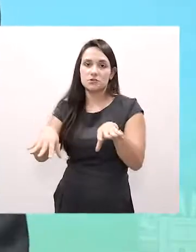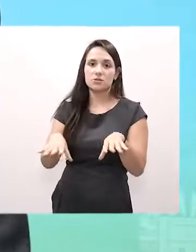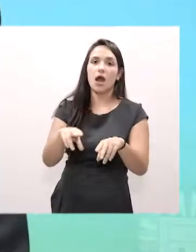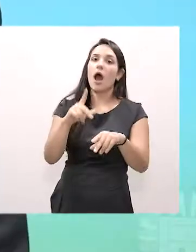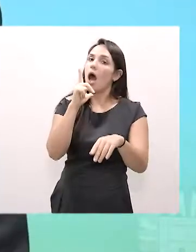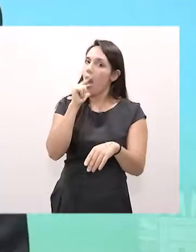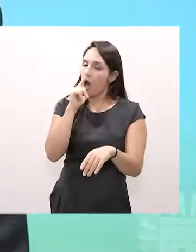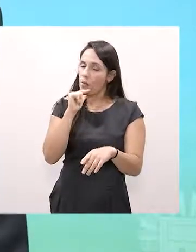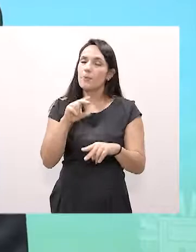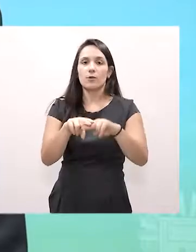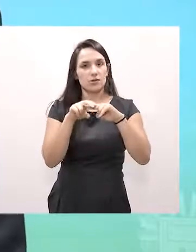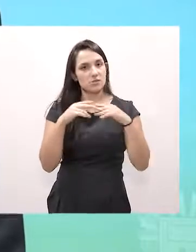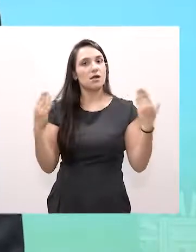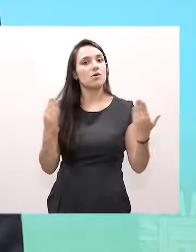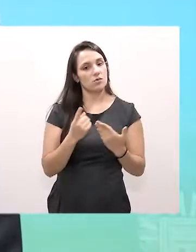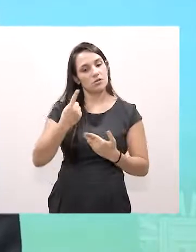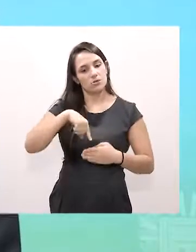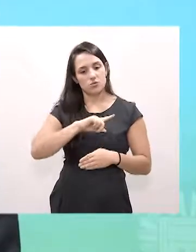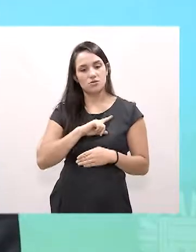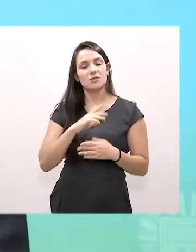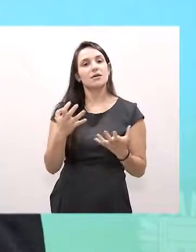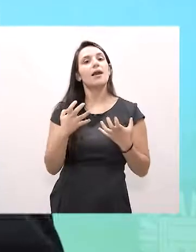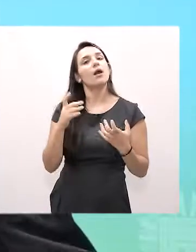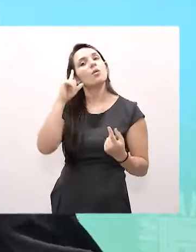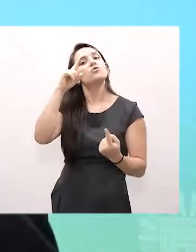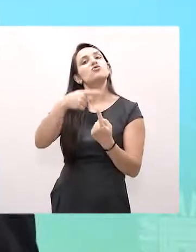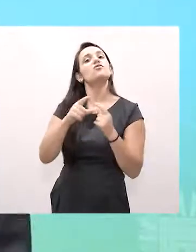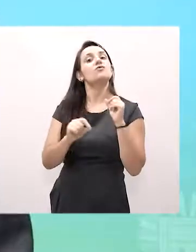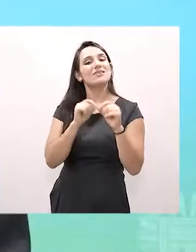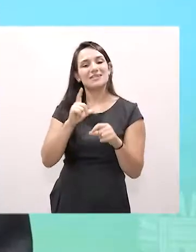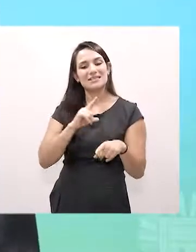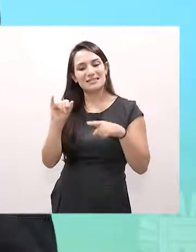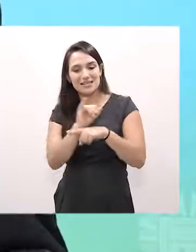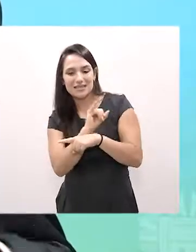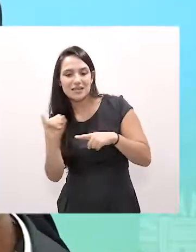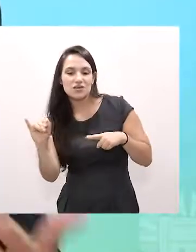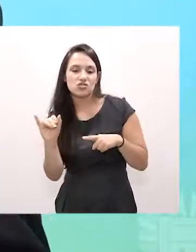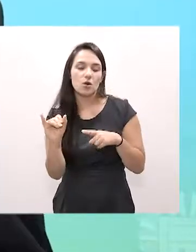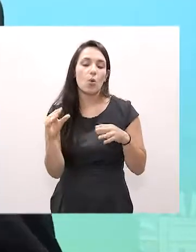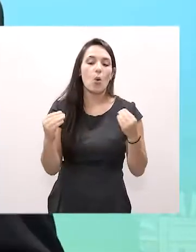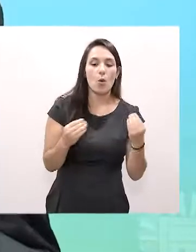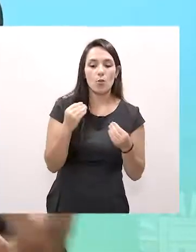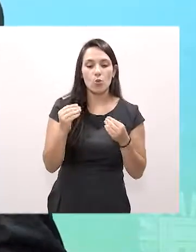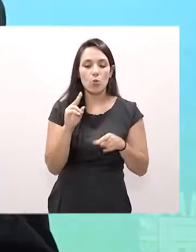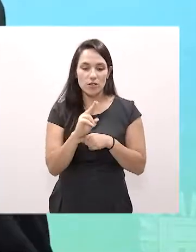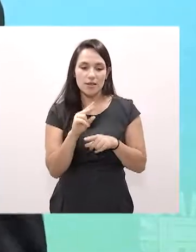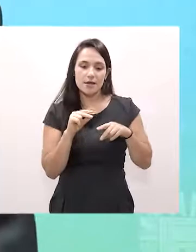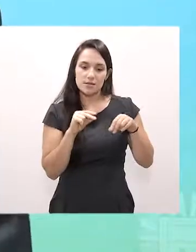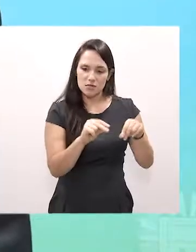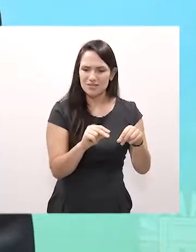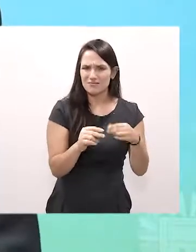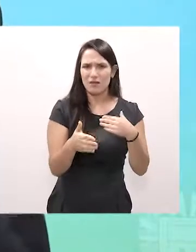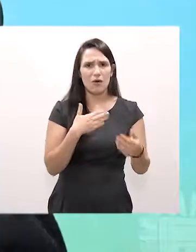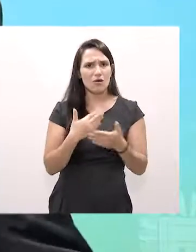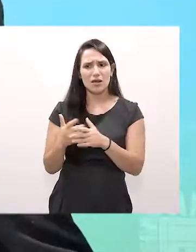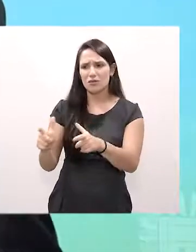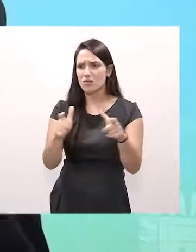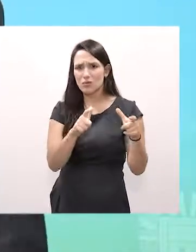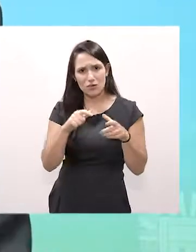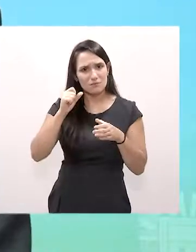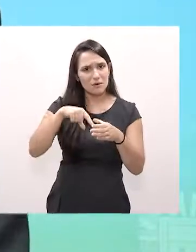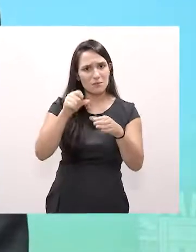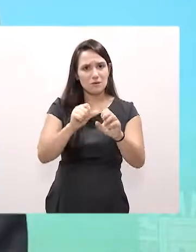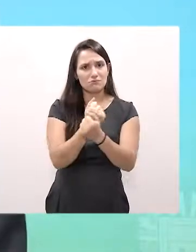Então, a academia está trabalhando nesse sentido de ter cada vez mais técnicas e práticas conservacionistas em